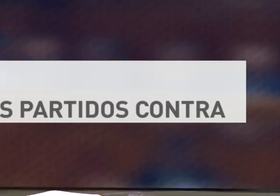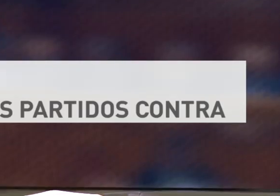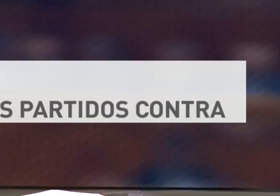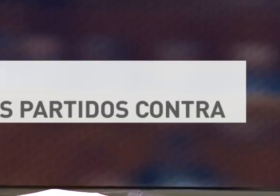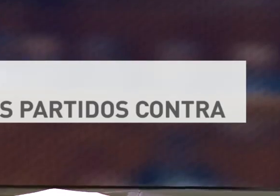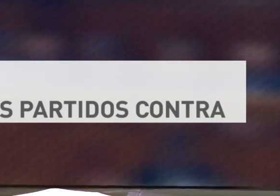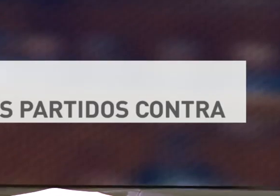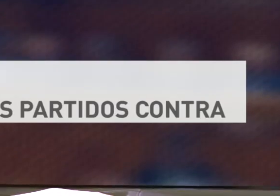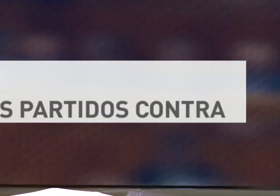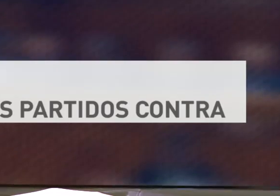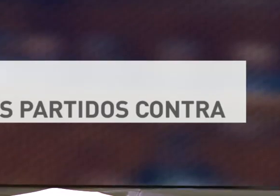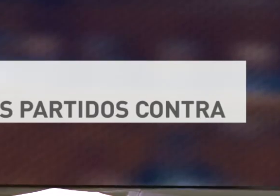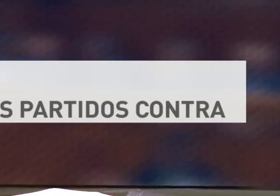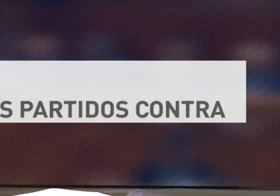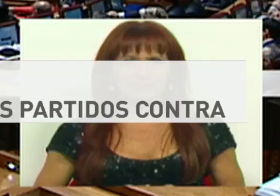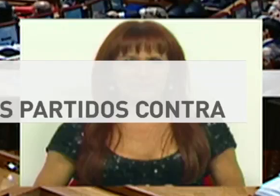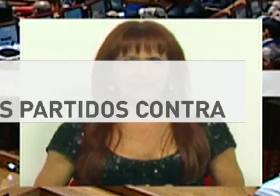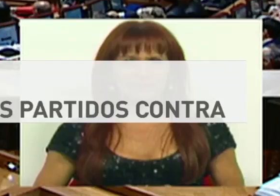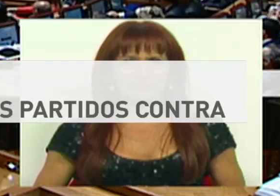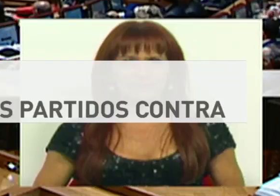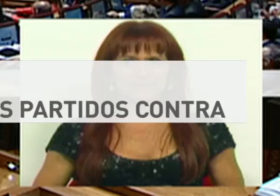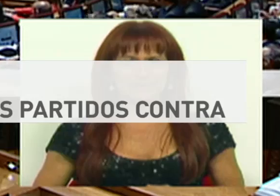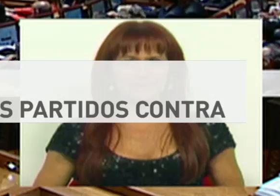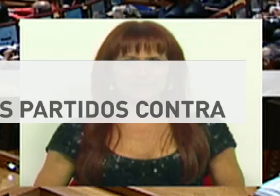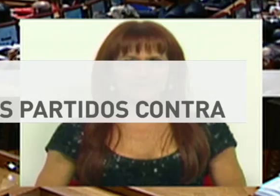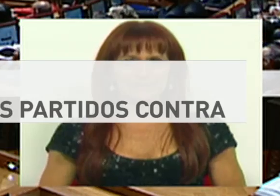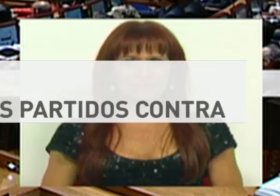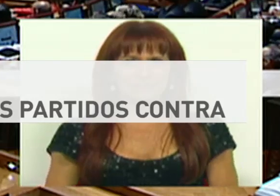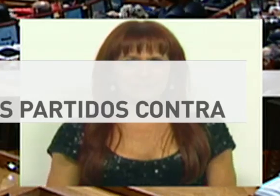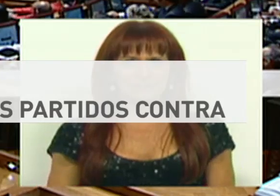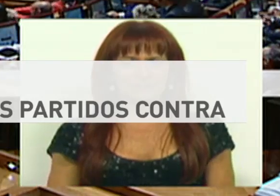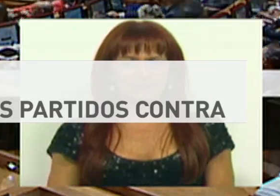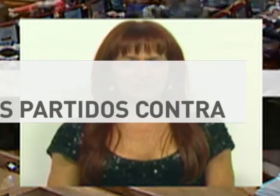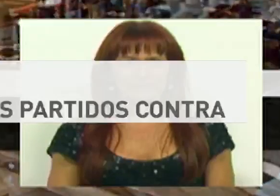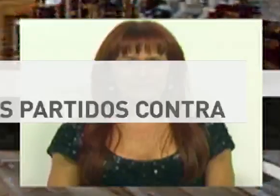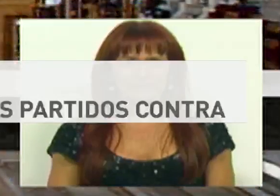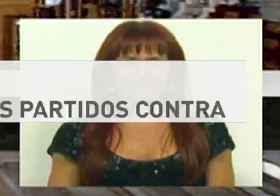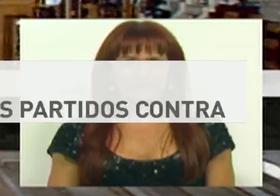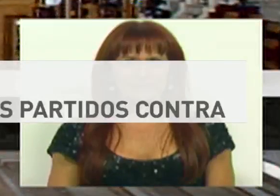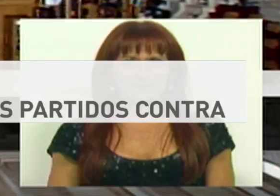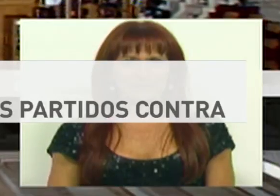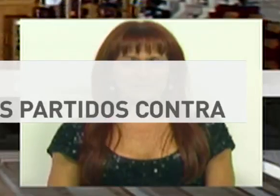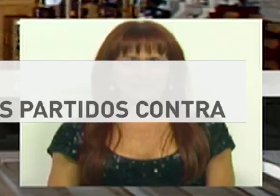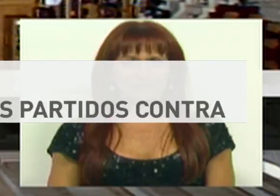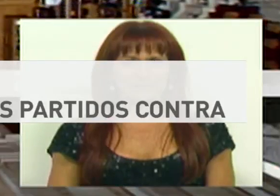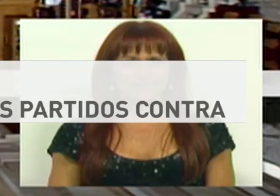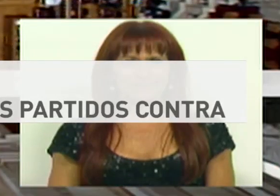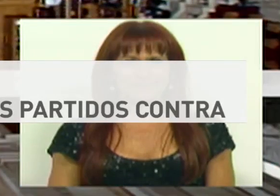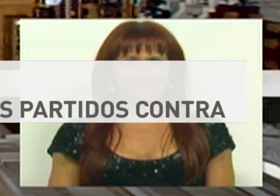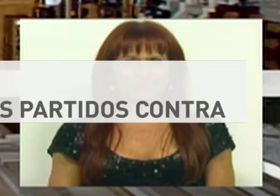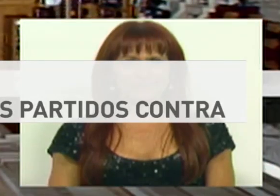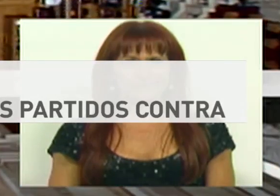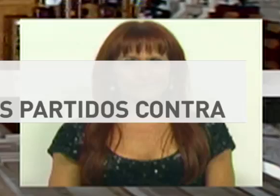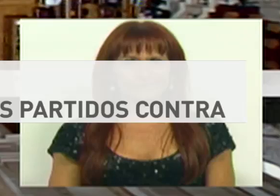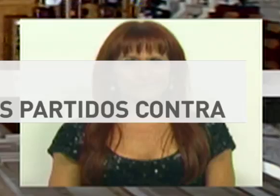negociações para a refundação do estado social não foi suficiente o número dois do governo presidente do partido